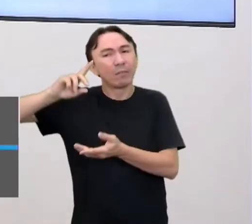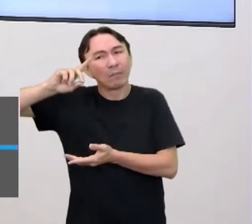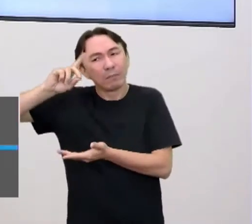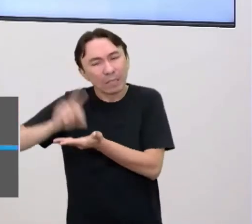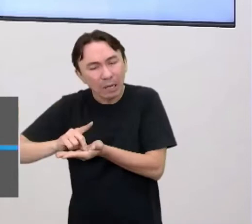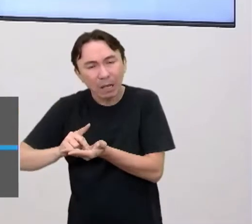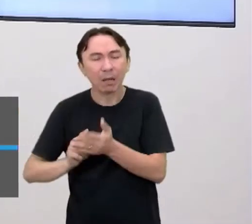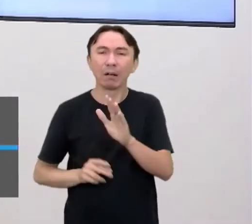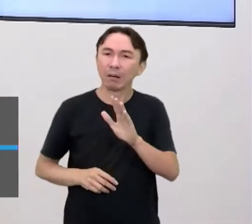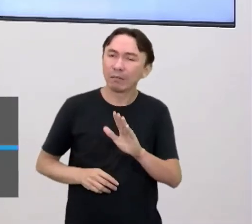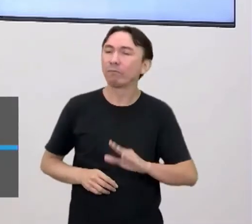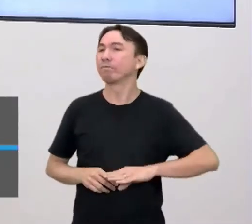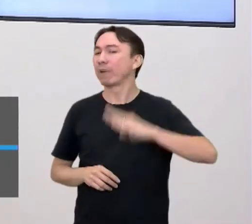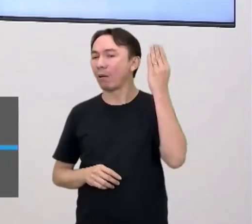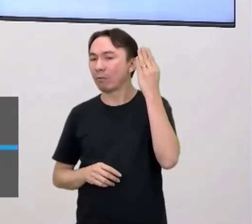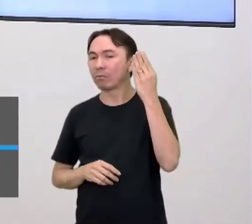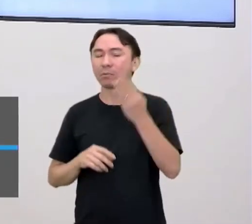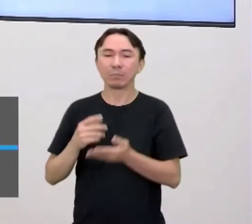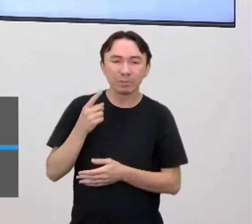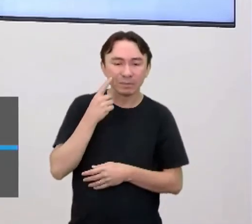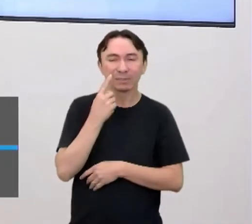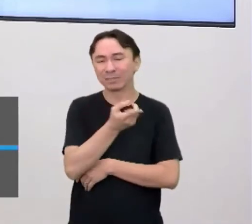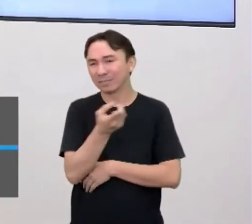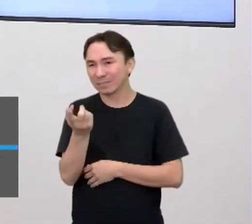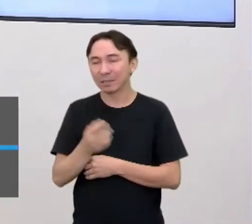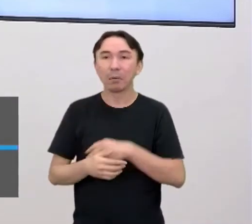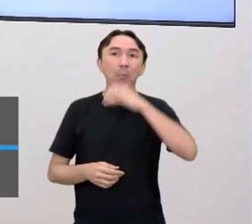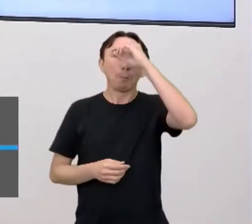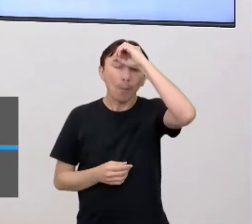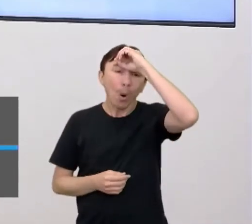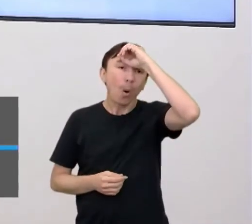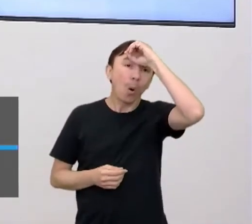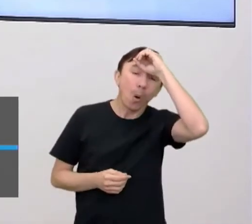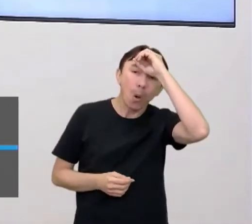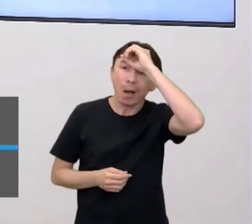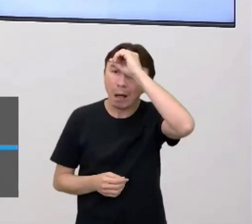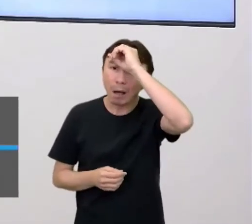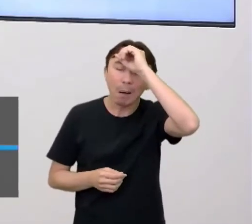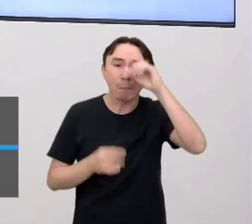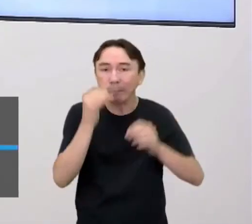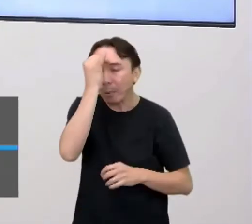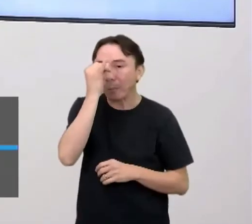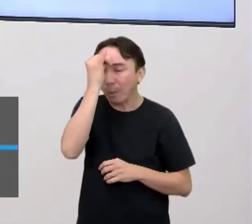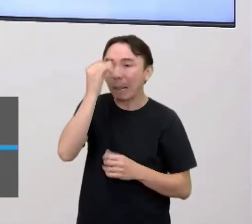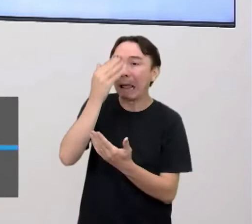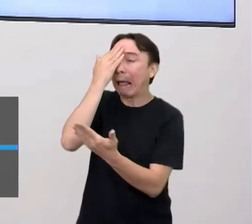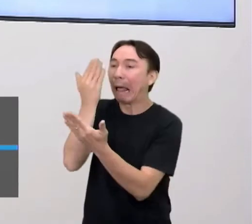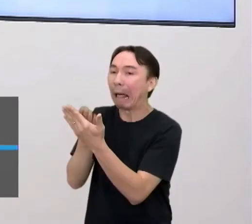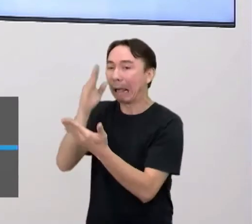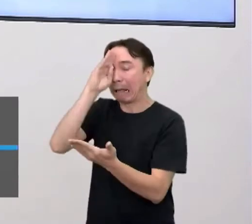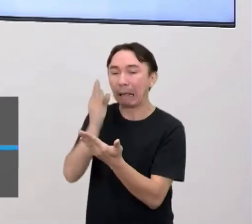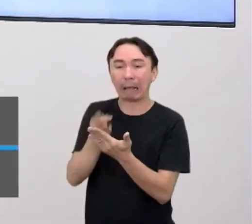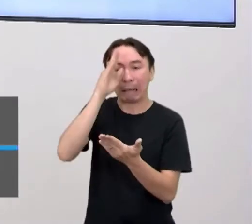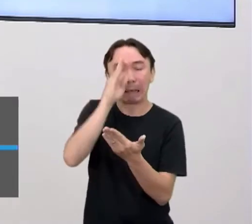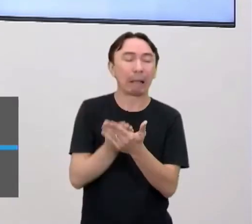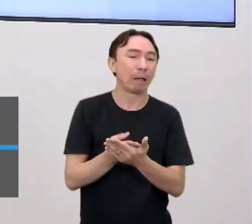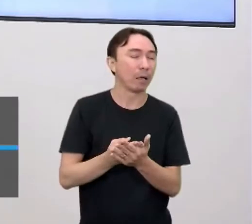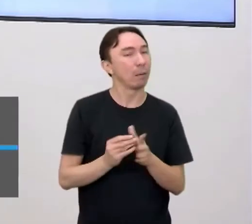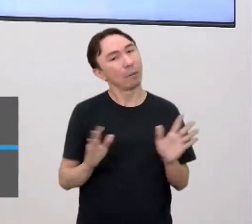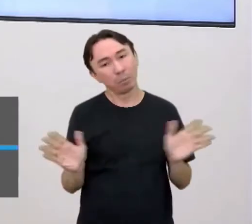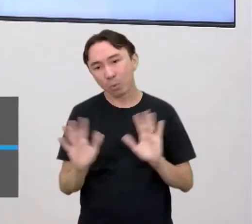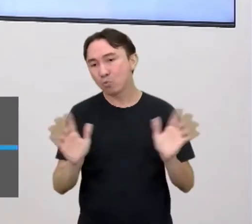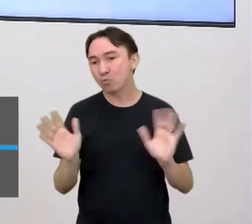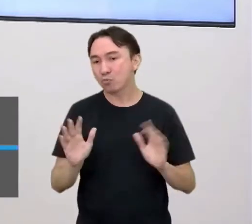muito crédulo, né? Você tem um coração bom, você é ingênuo. Então a gente precisa começar a pensar que, para que eu